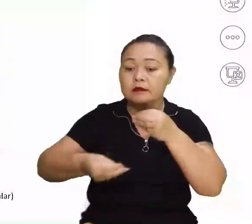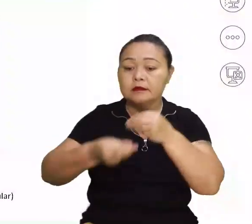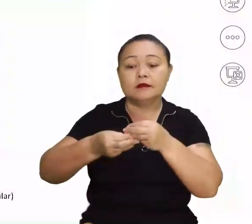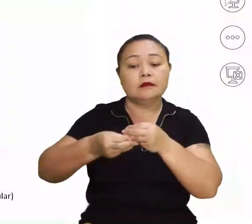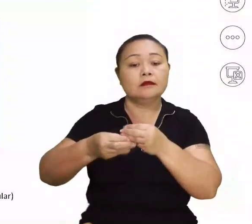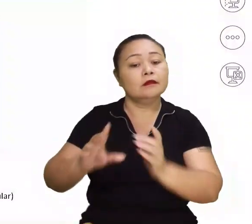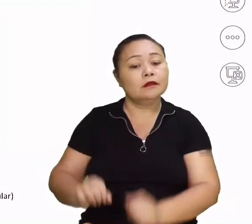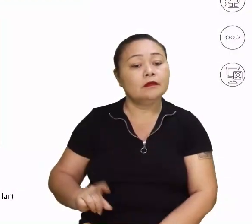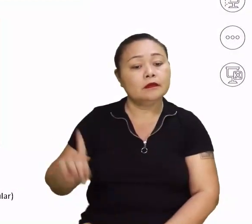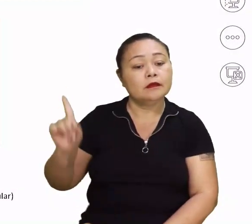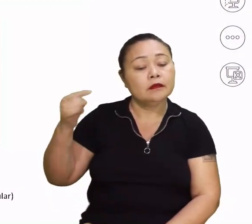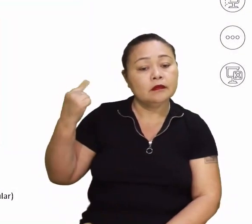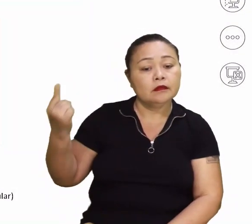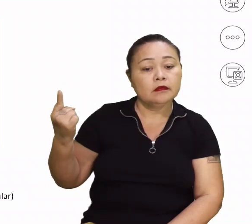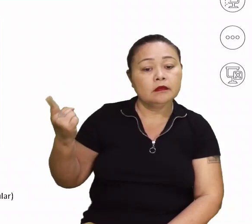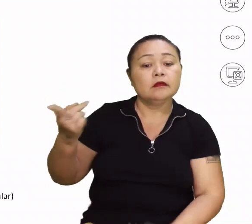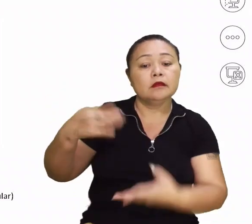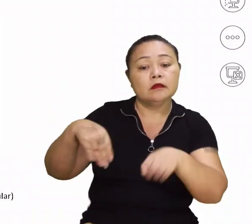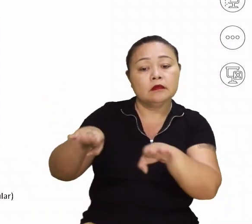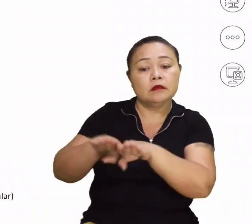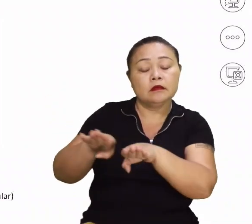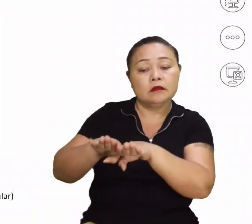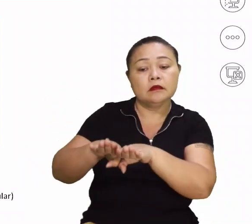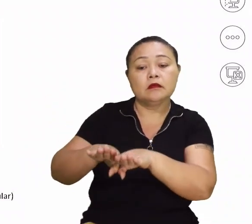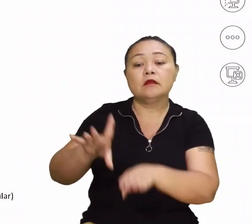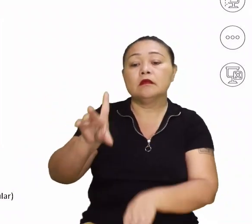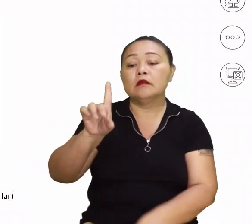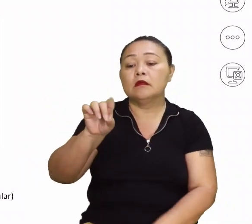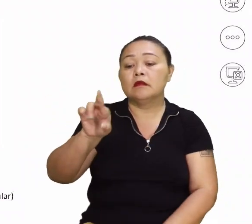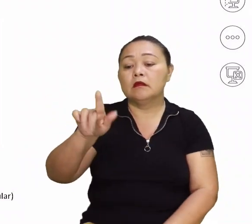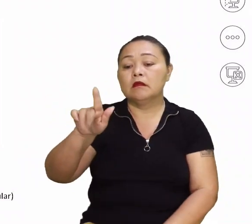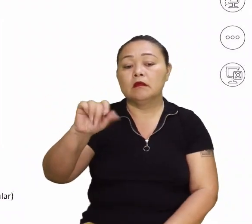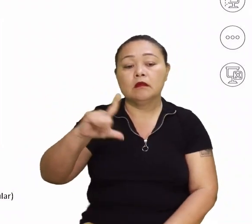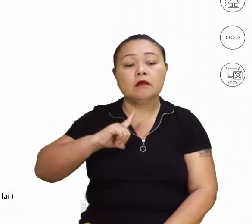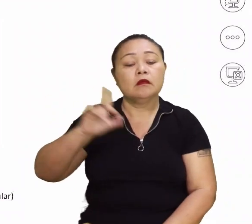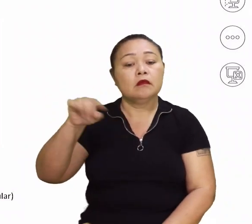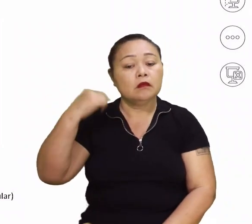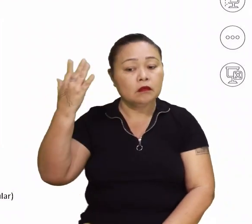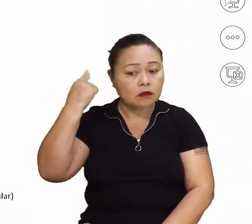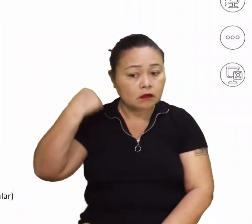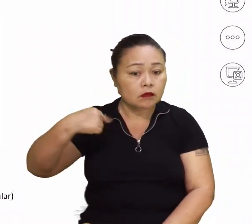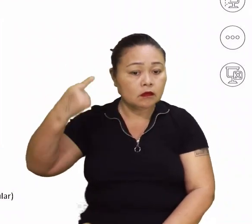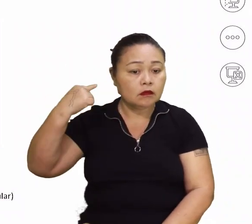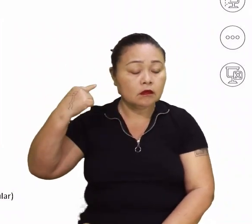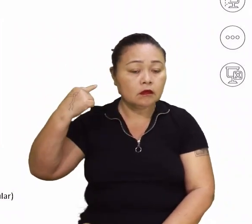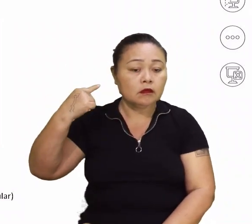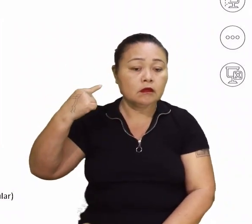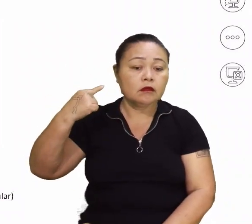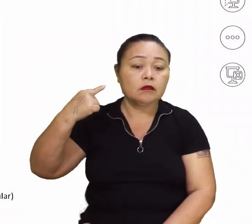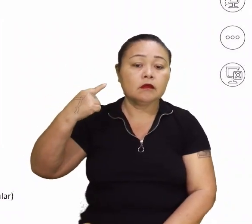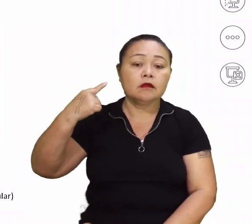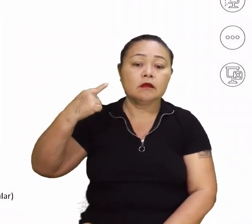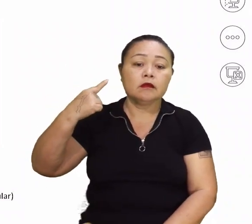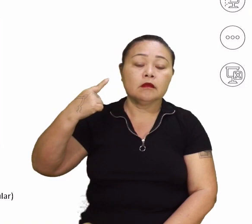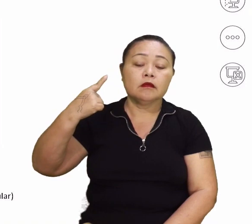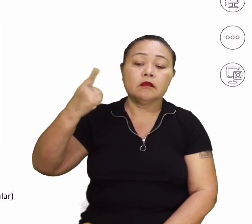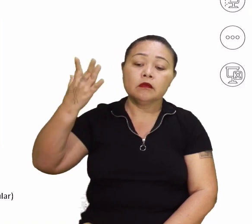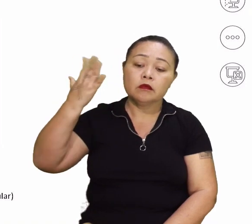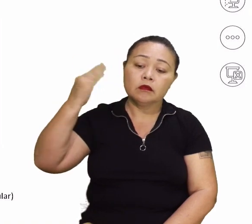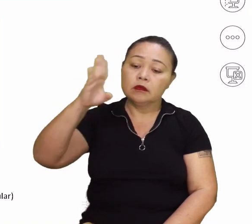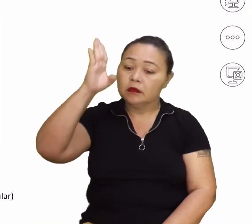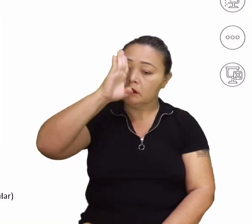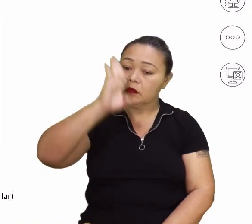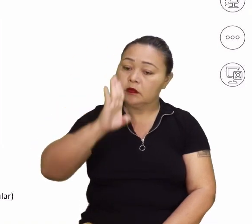quadro. E também as drogas do sertão, começou o extrativismo de lá. Olha só, no tempo do